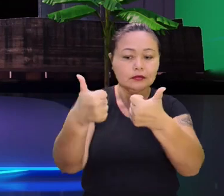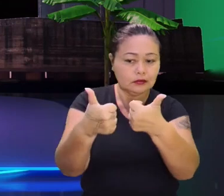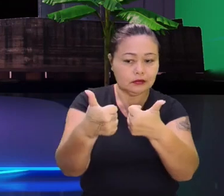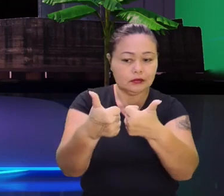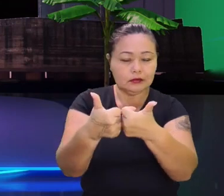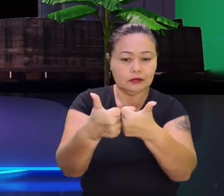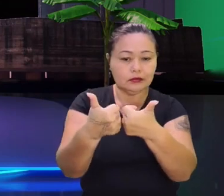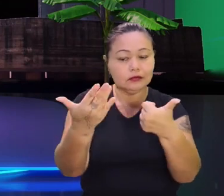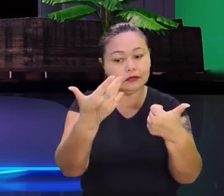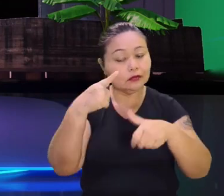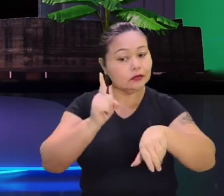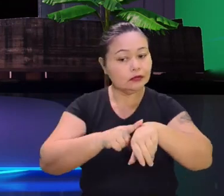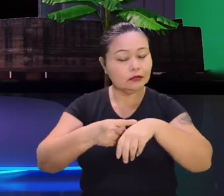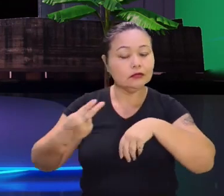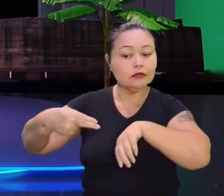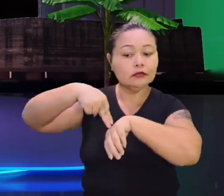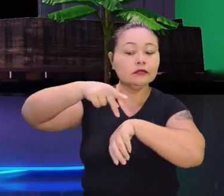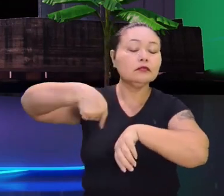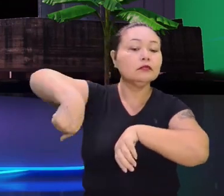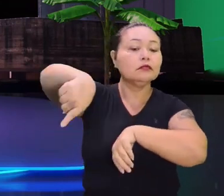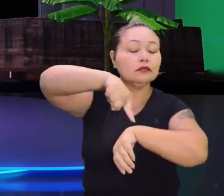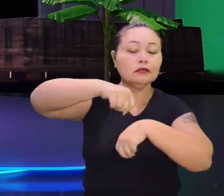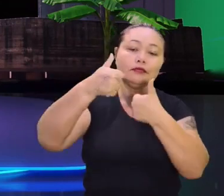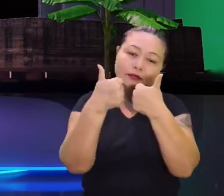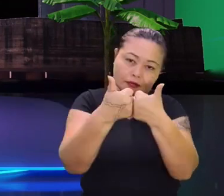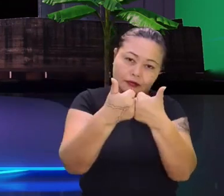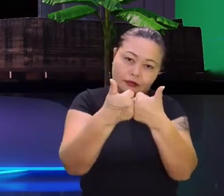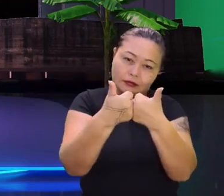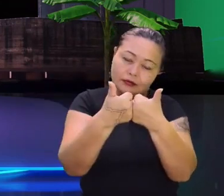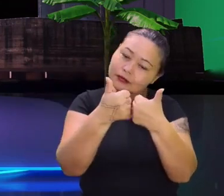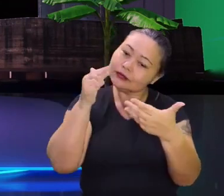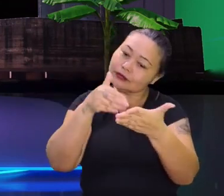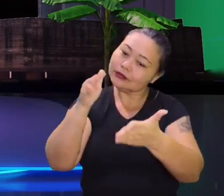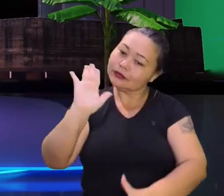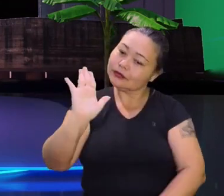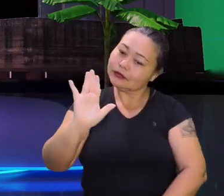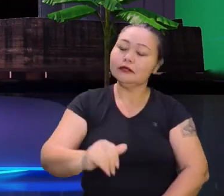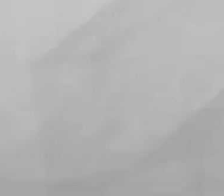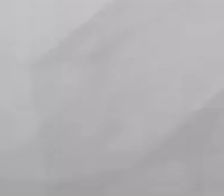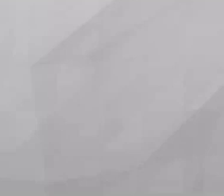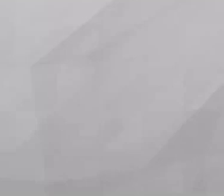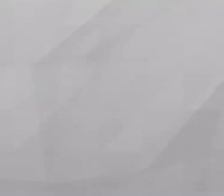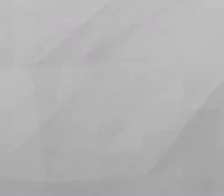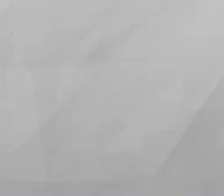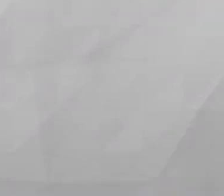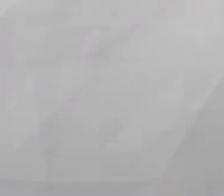Vamos lá? Daqui a pouquinho a gente volta com vocês, tá bom? Até mais. Tchau.